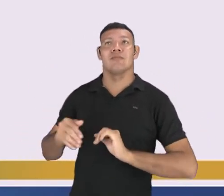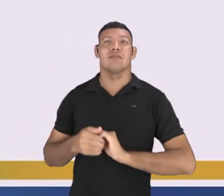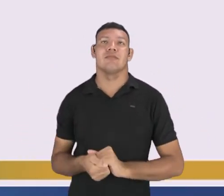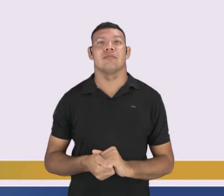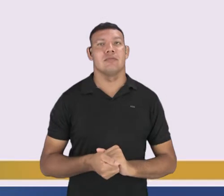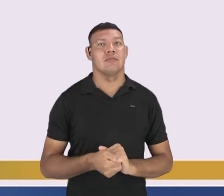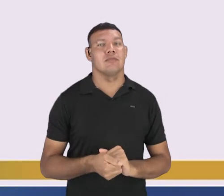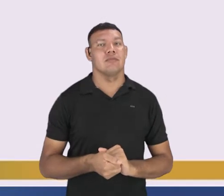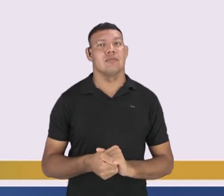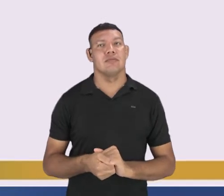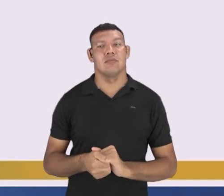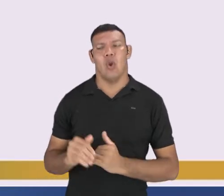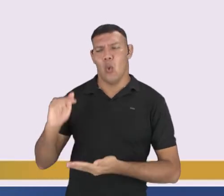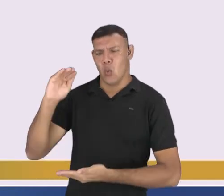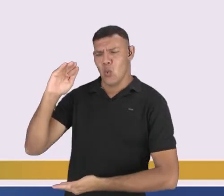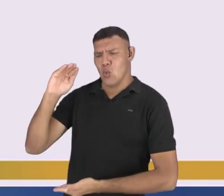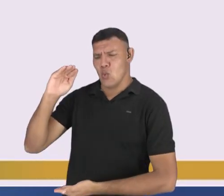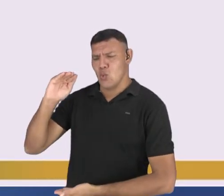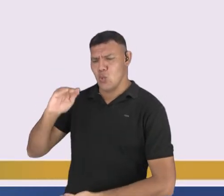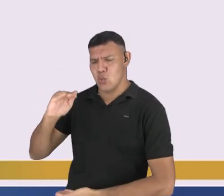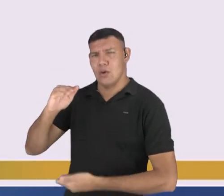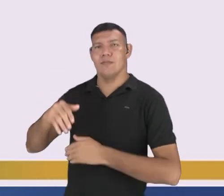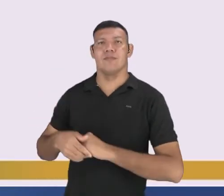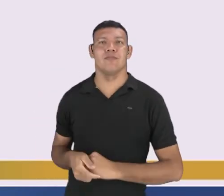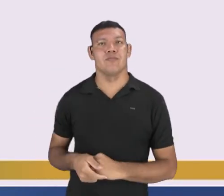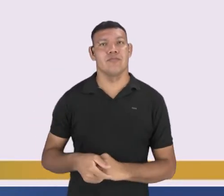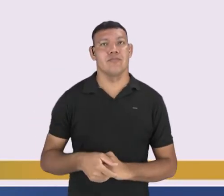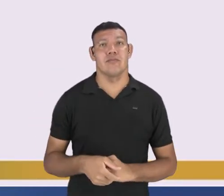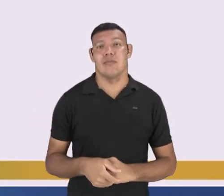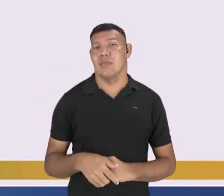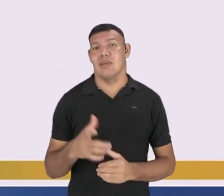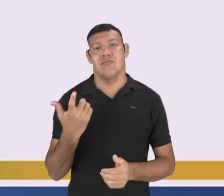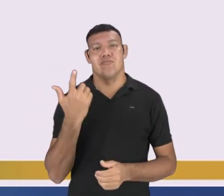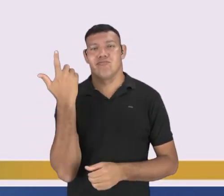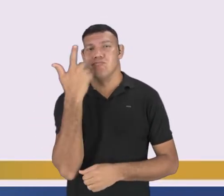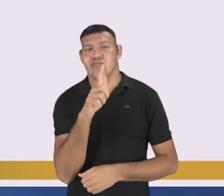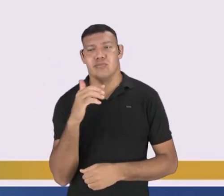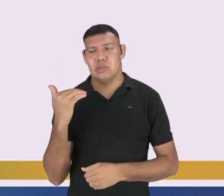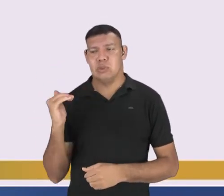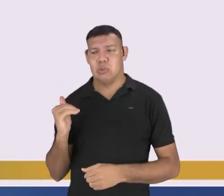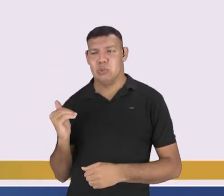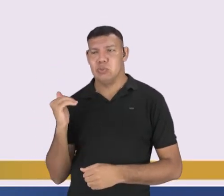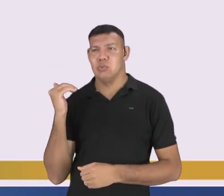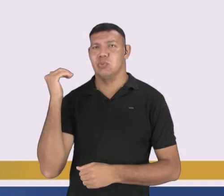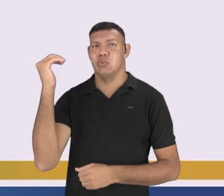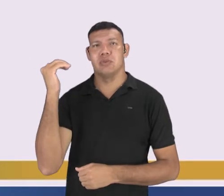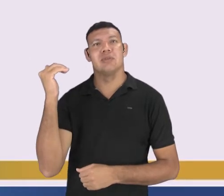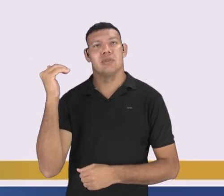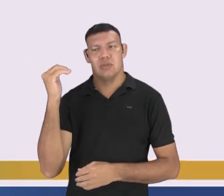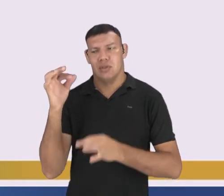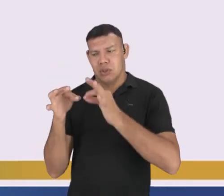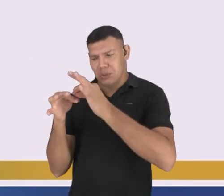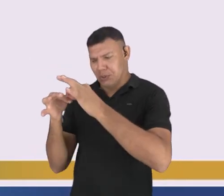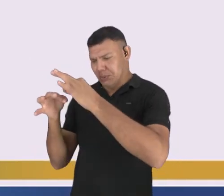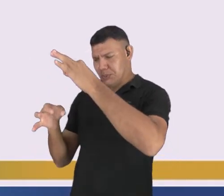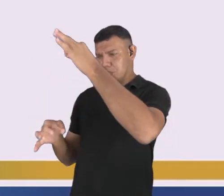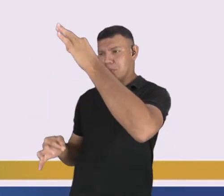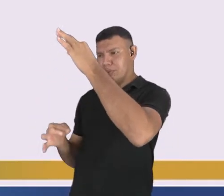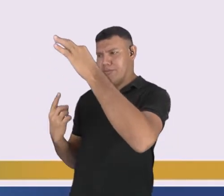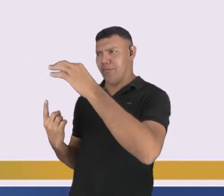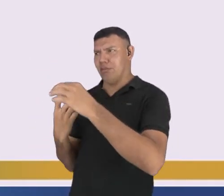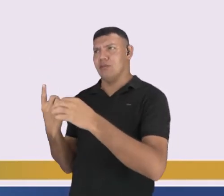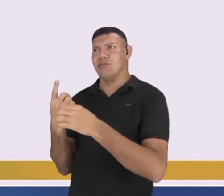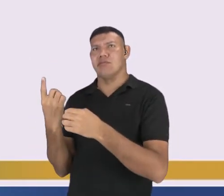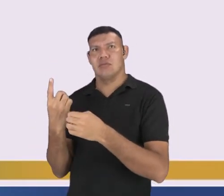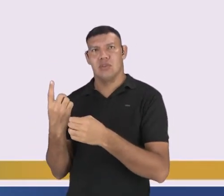a diminuição, né, em que quando a pessoa não consegue crescer, não consegue atingir o tamanho médio de